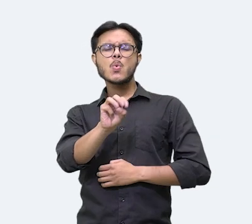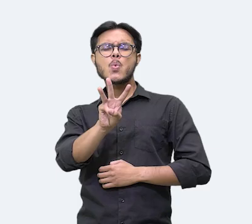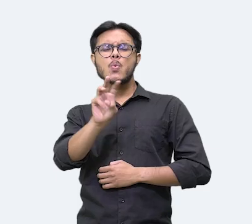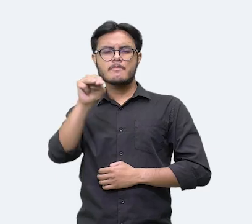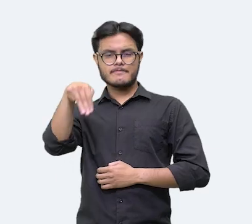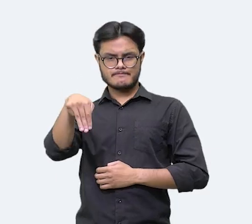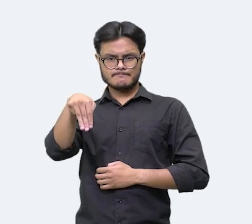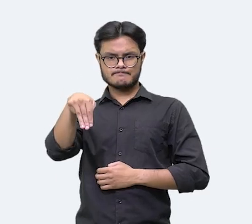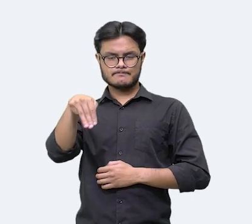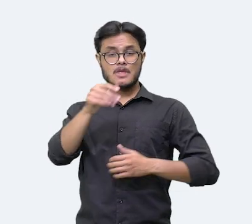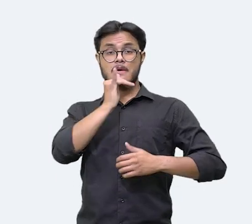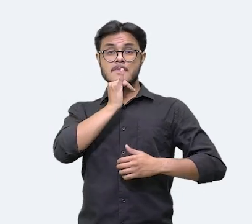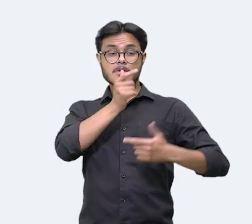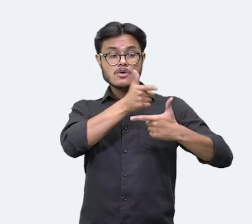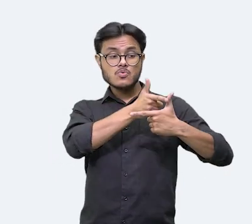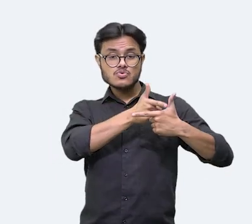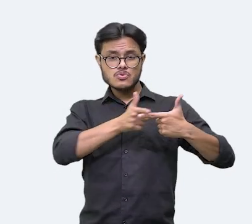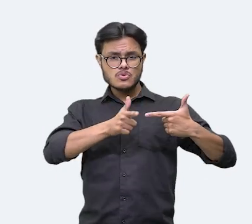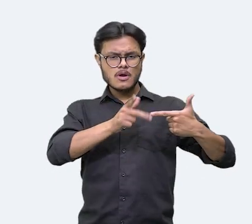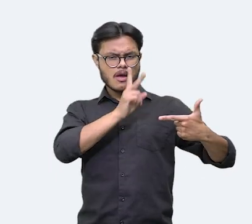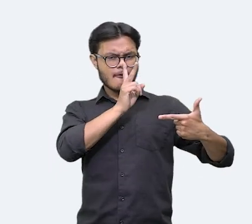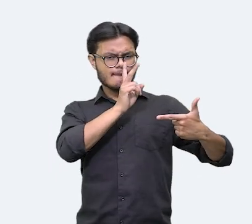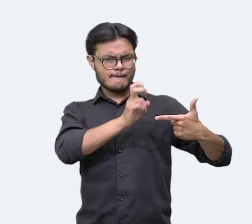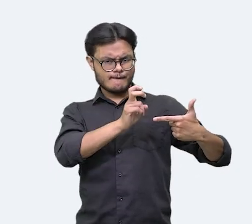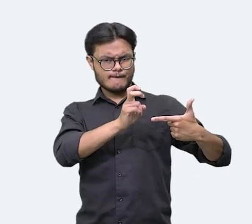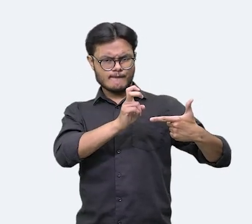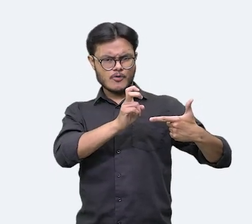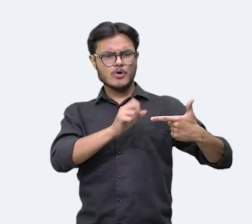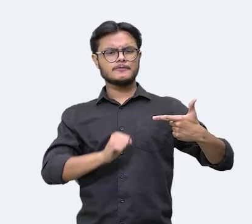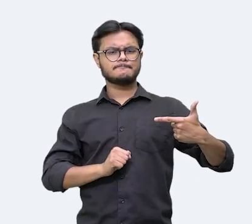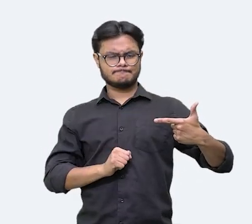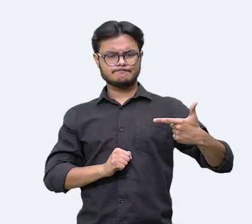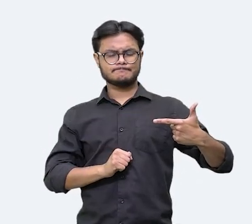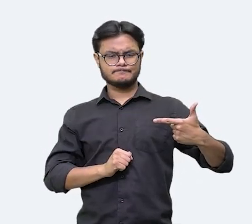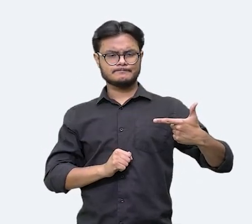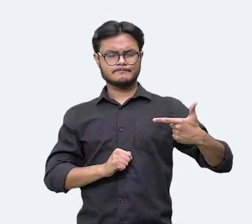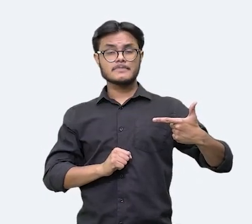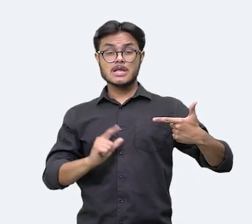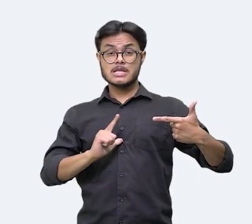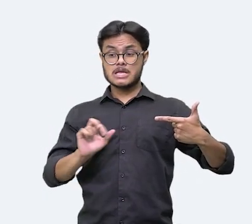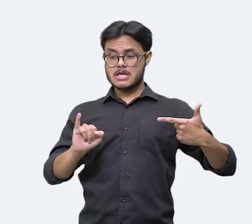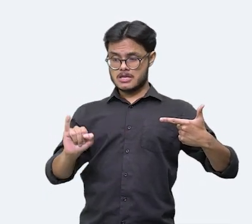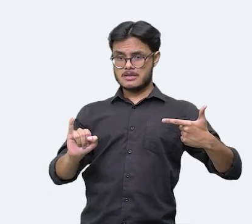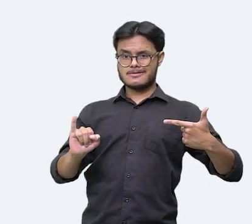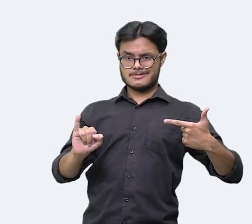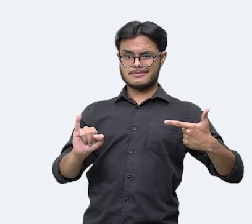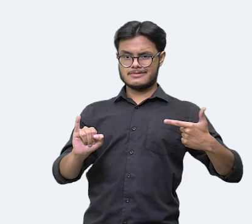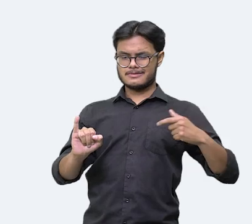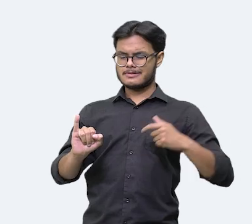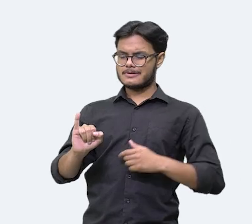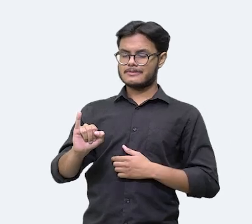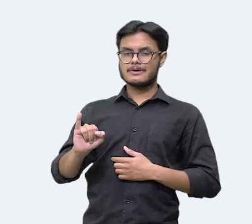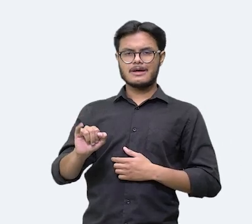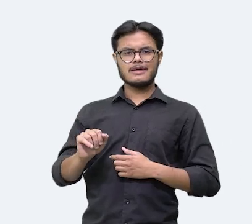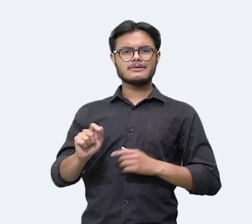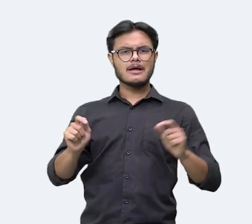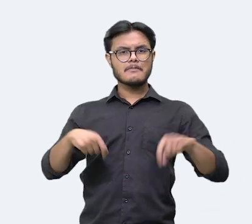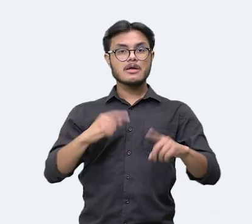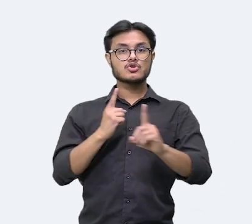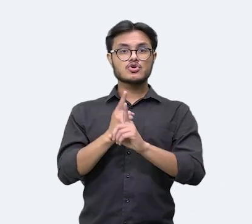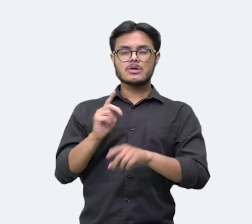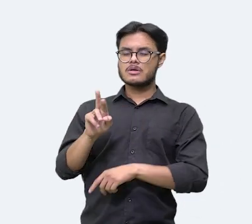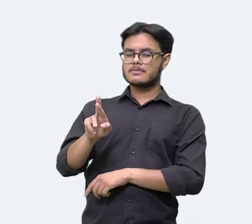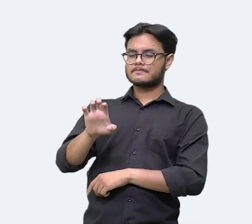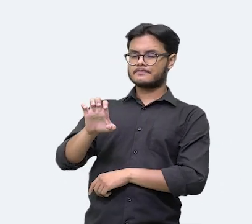diz que quando eu divido a tensão pela corrente e eu tenho uma constante, essa constante é o que a gente chama de resistência, tá?